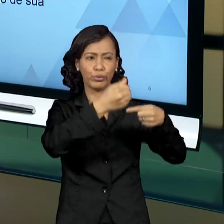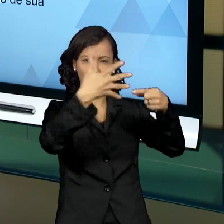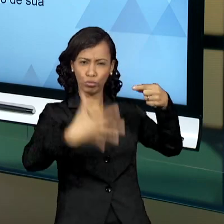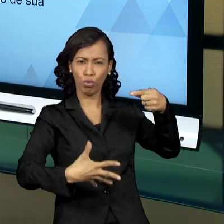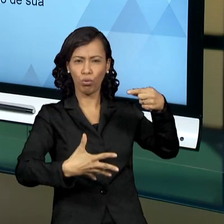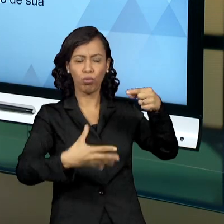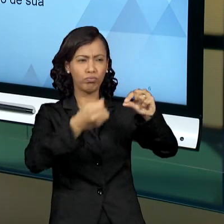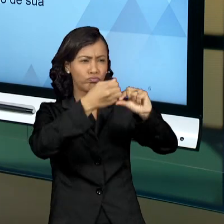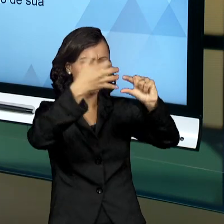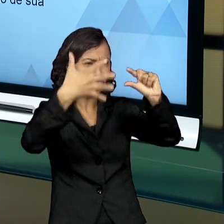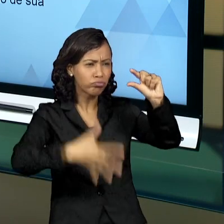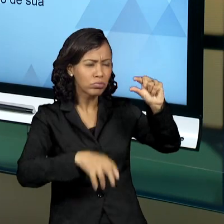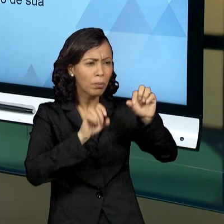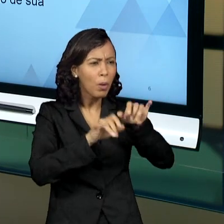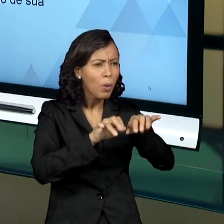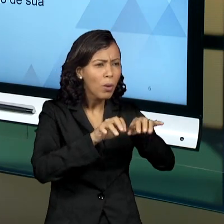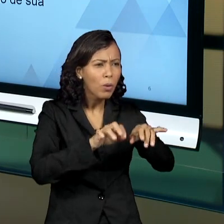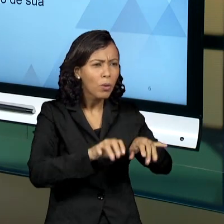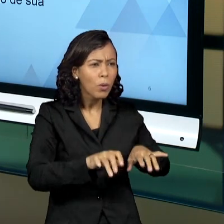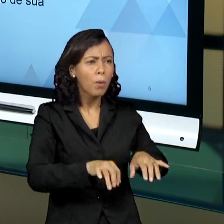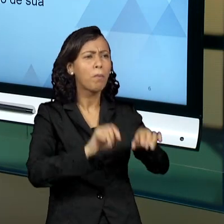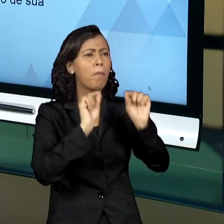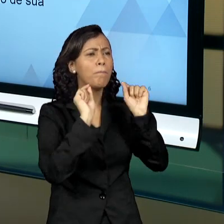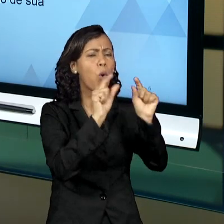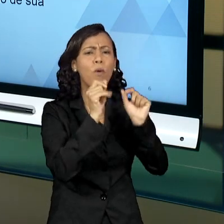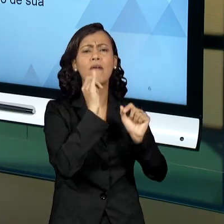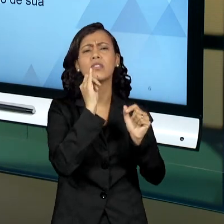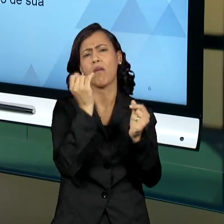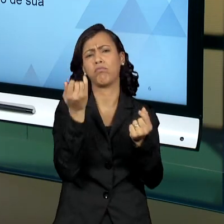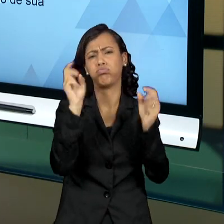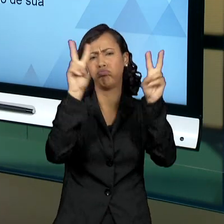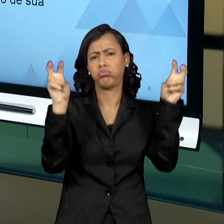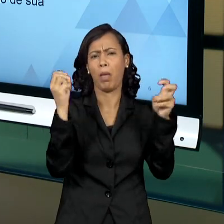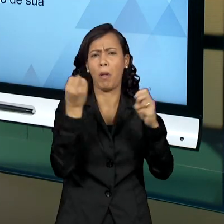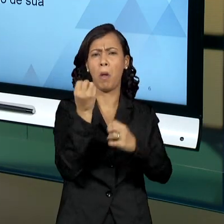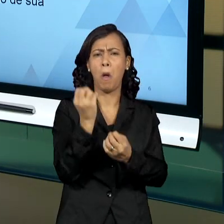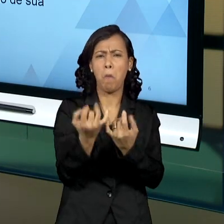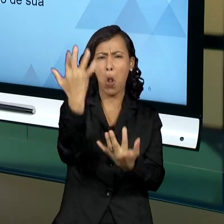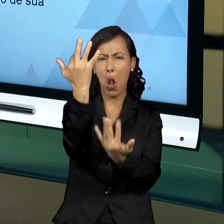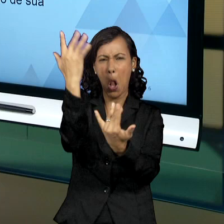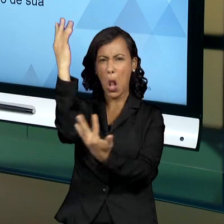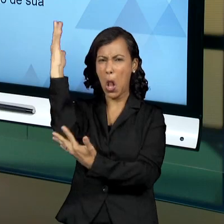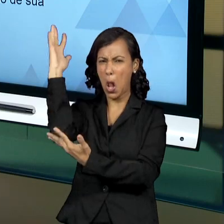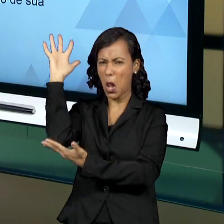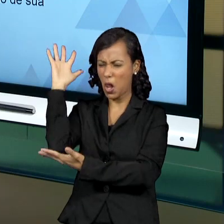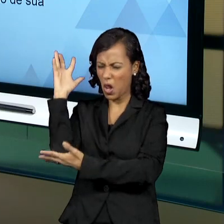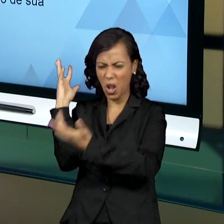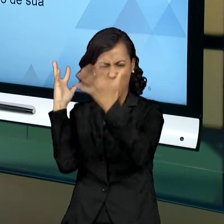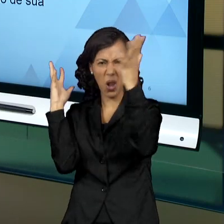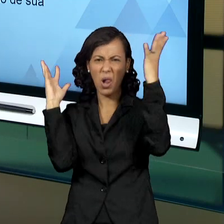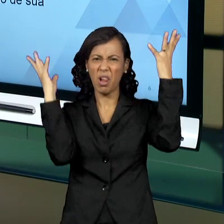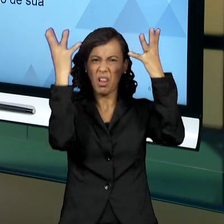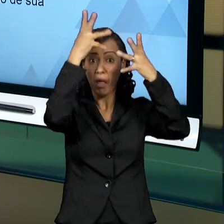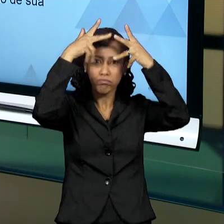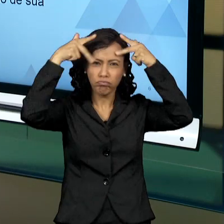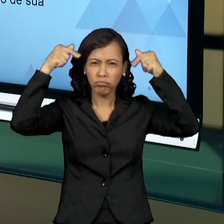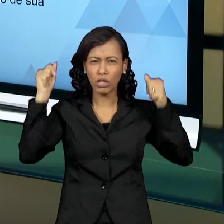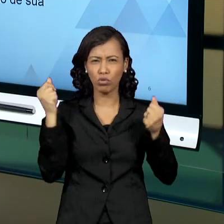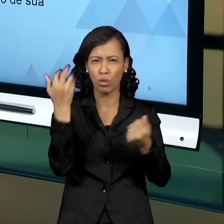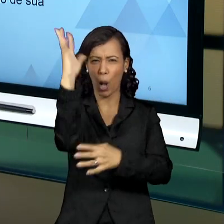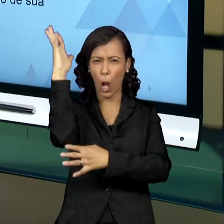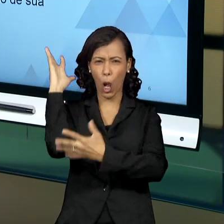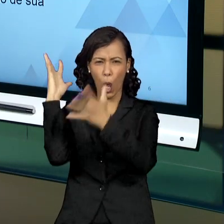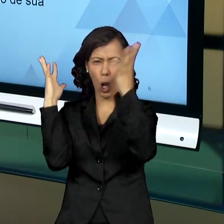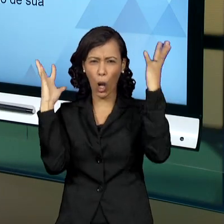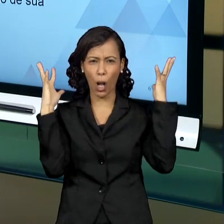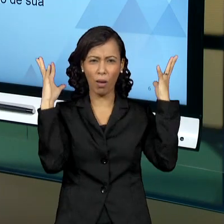exemplo, o problema, né, dos incêndios na Amazônia. Tá lá, com certeza virá a resposta para a